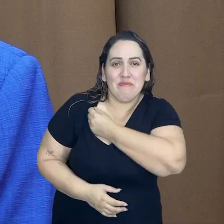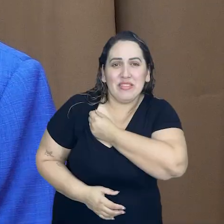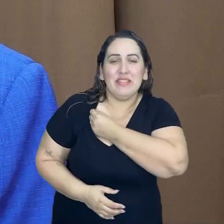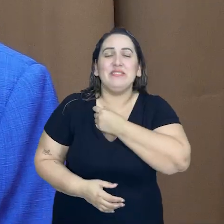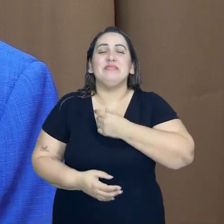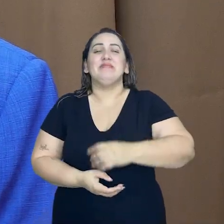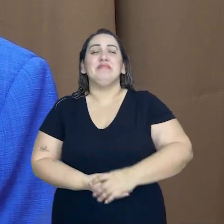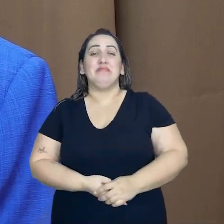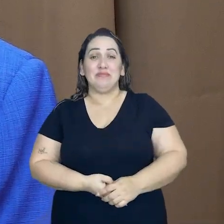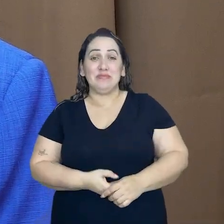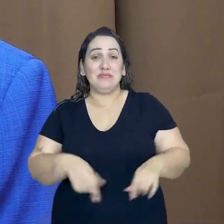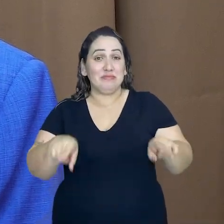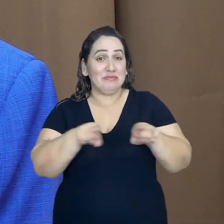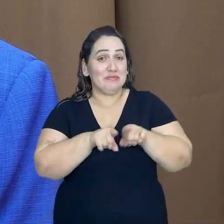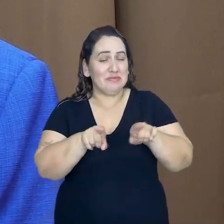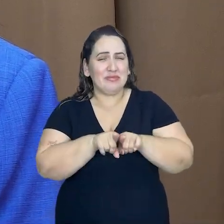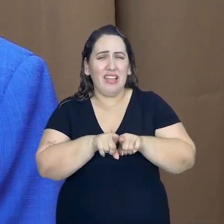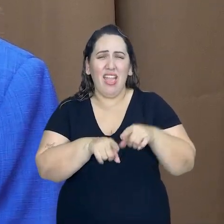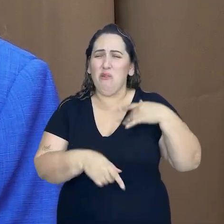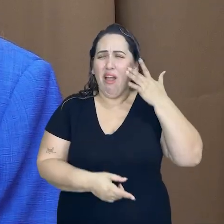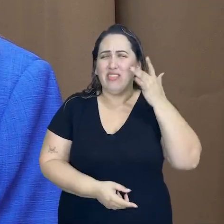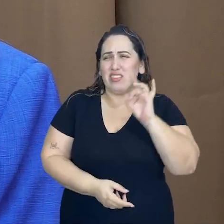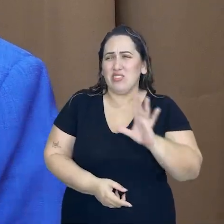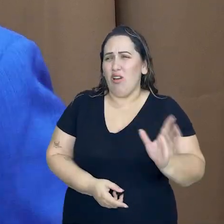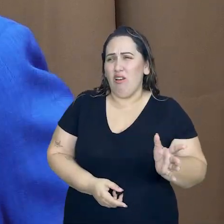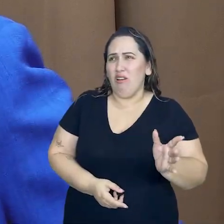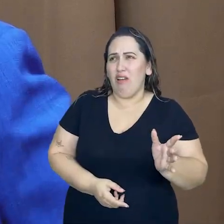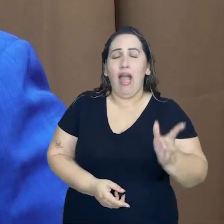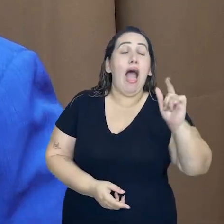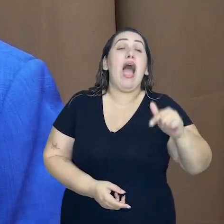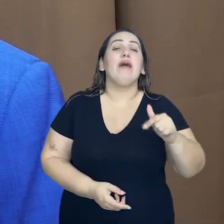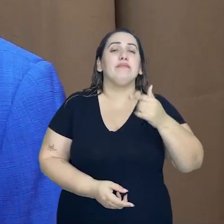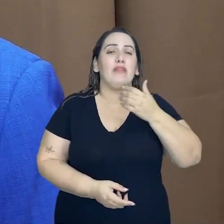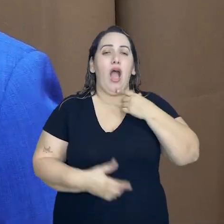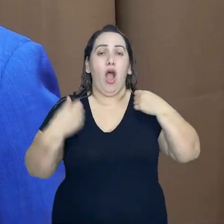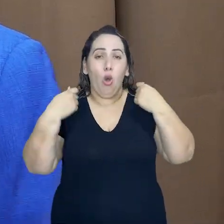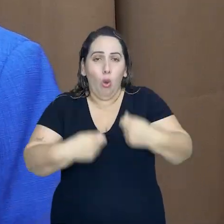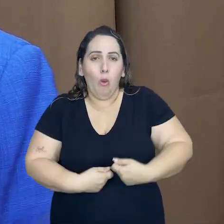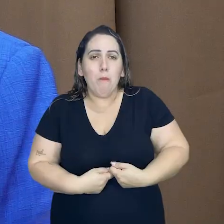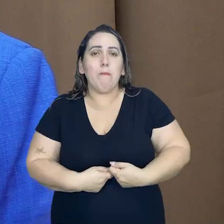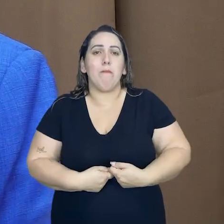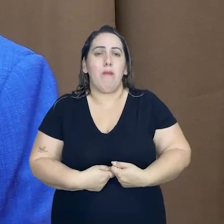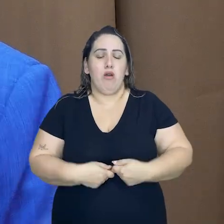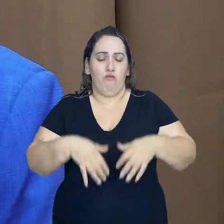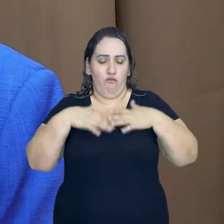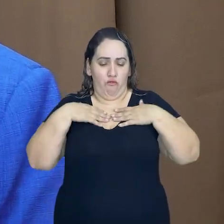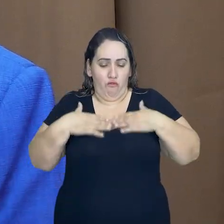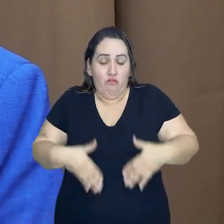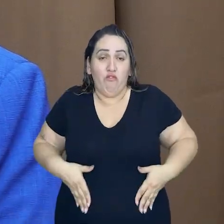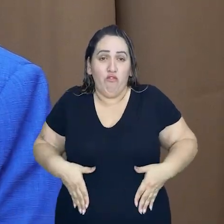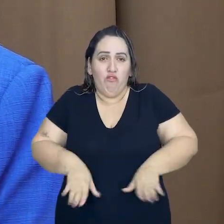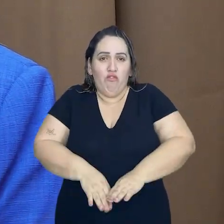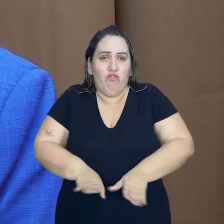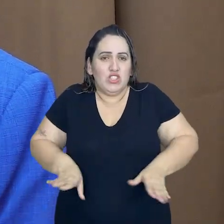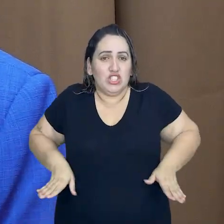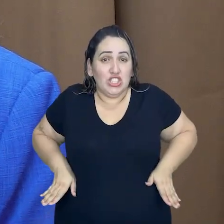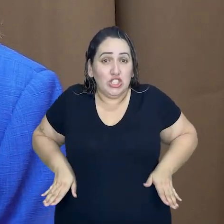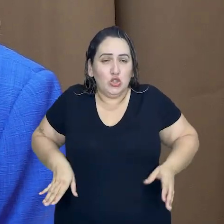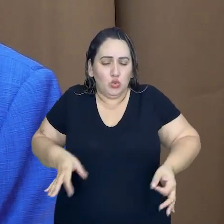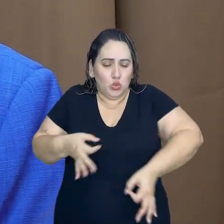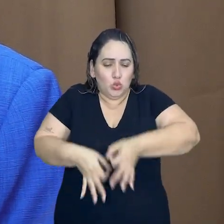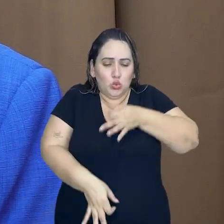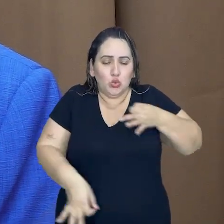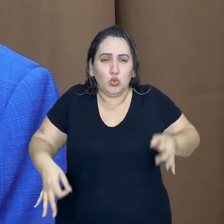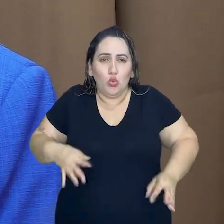de pérola. E acho que é isso, né? Sim, a roupa. Estou trajando um